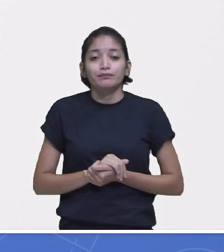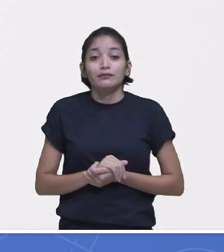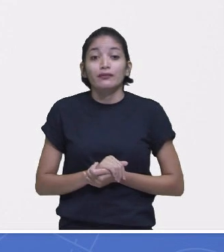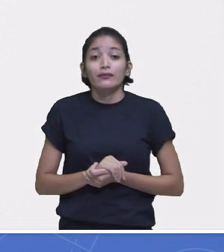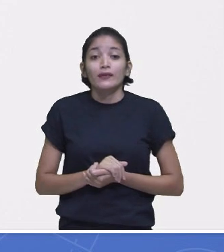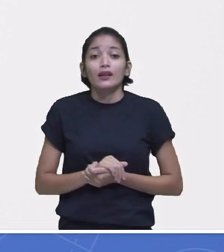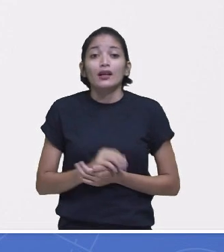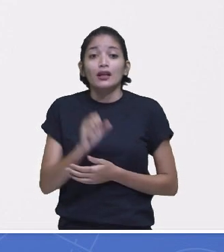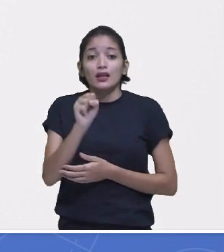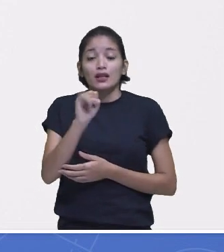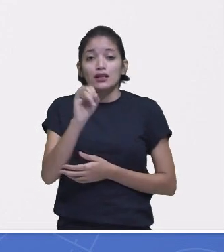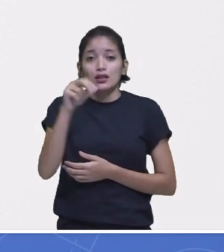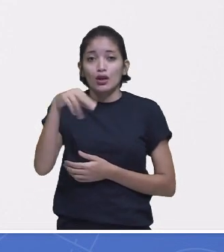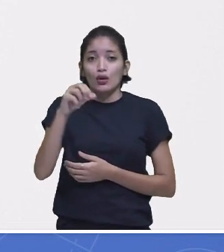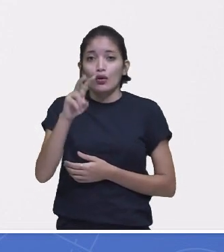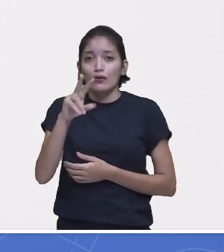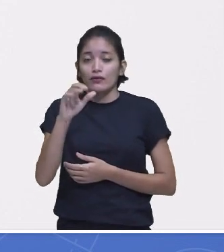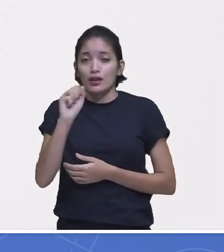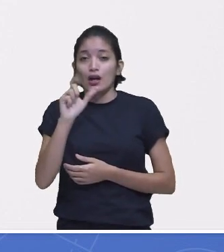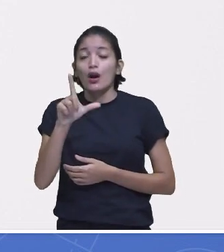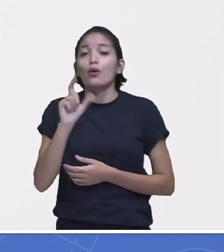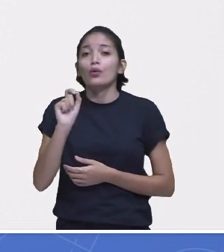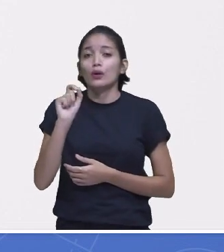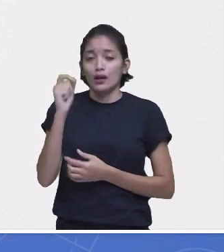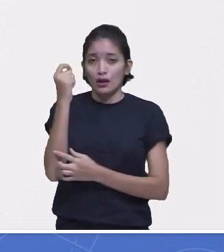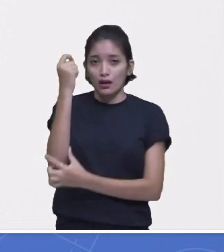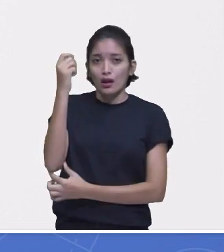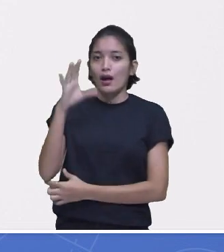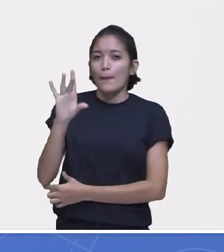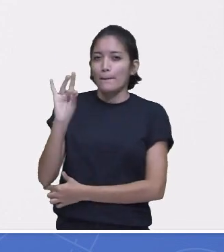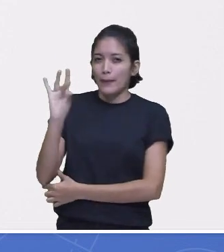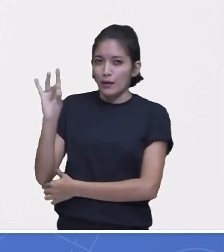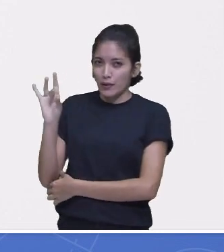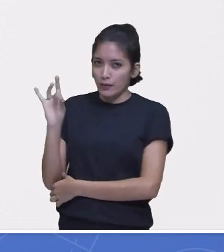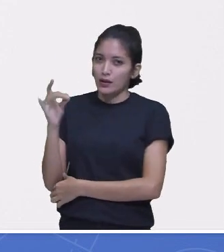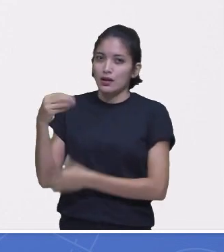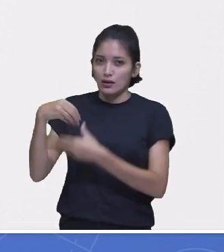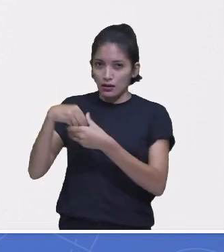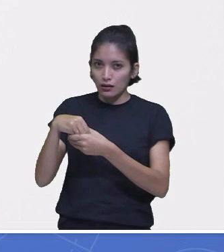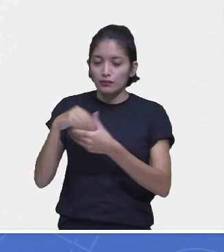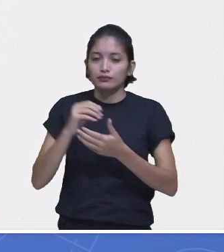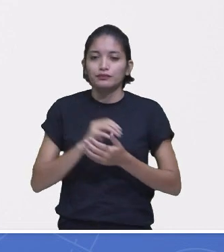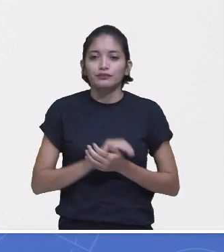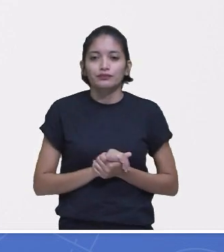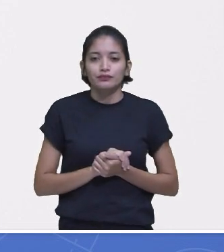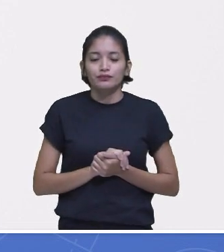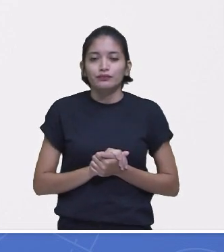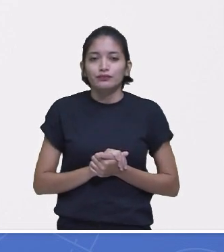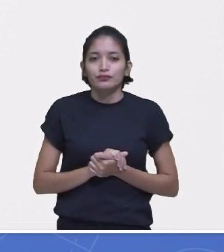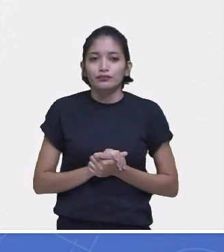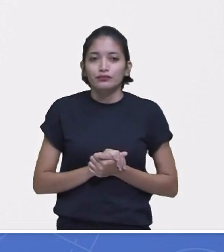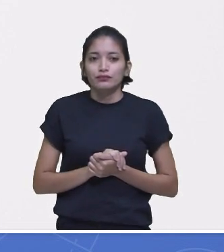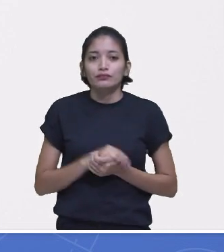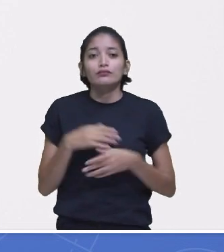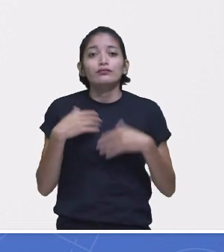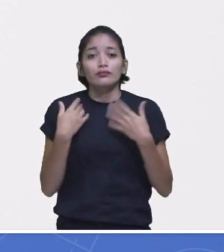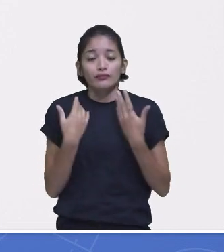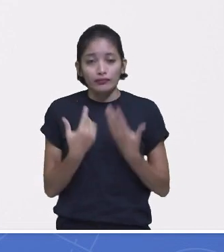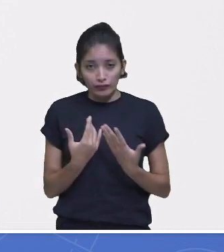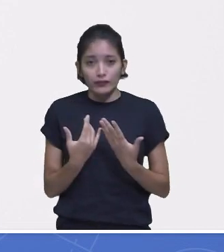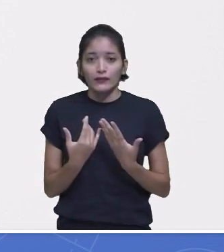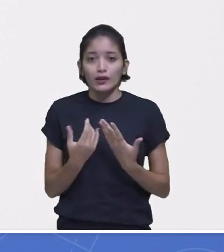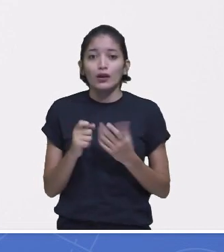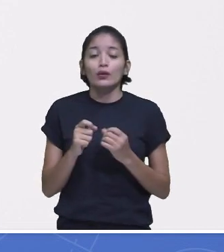sinovial é quando tem ali uma cavidade que é lubrificada por esse líquido. Segundo a forma das superfícies,